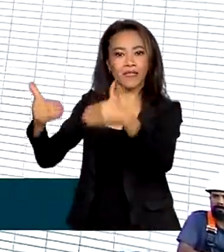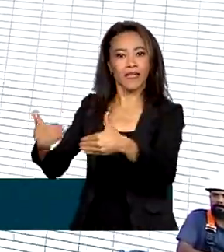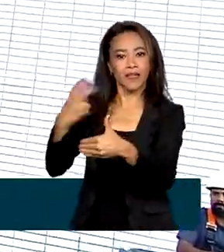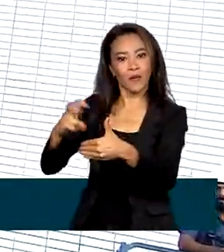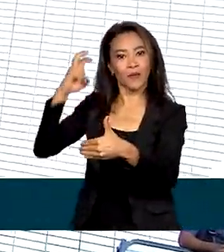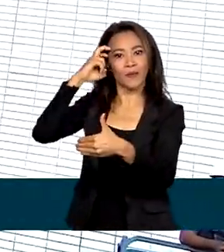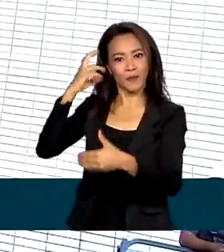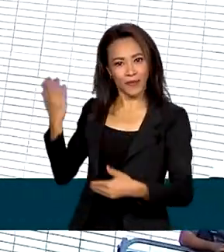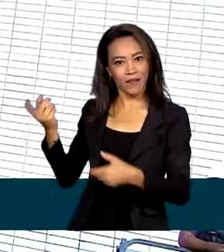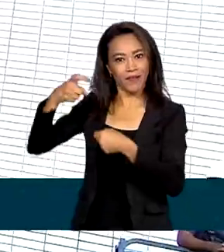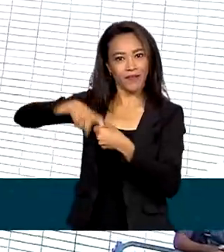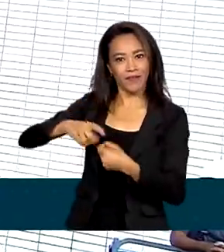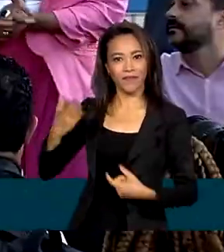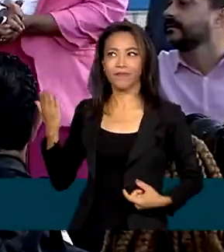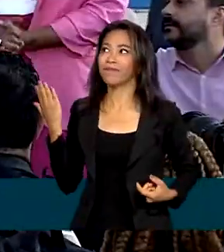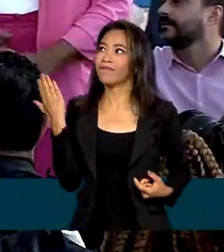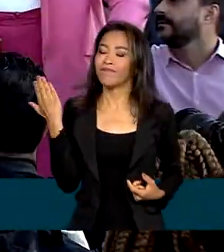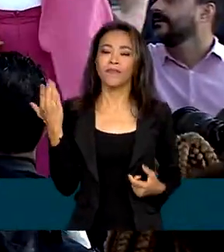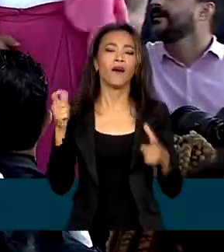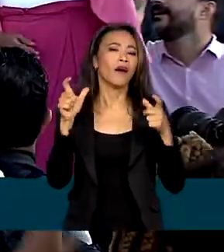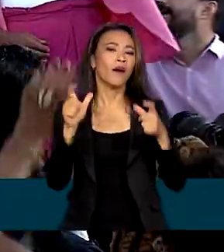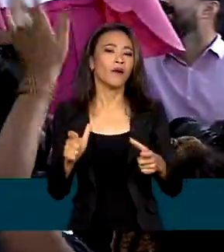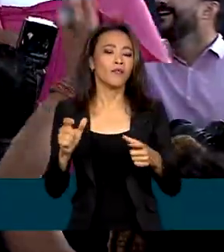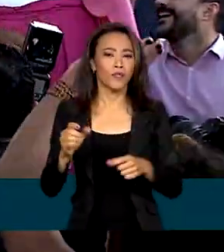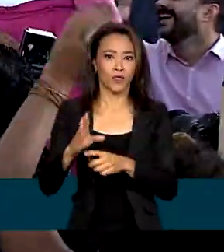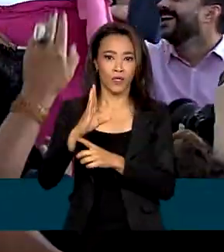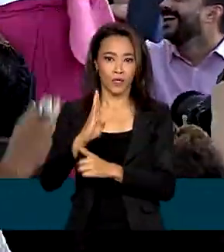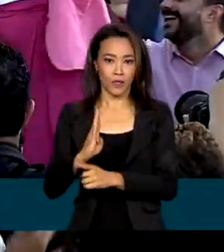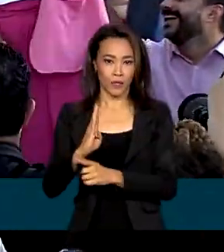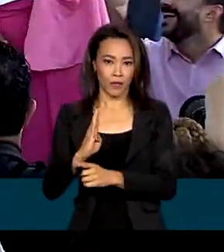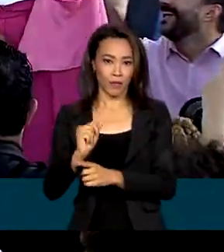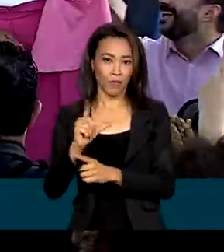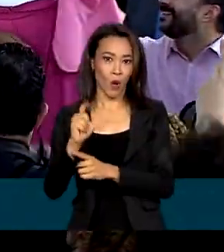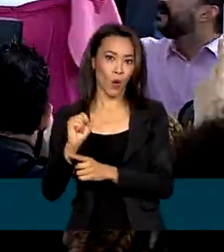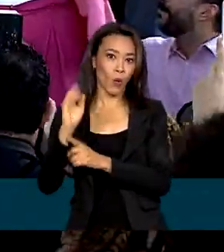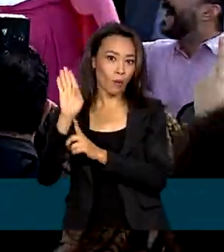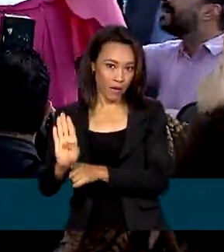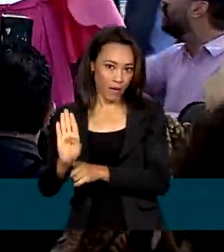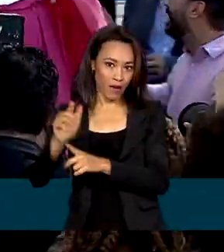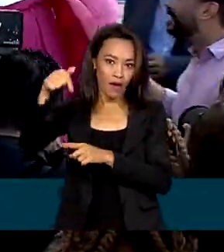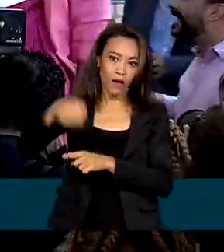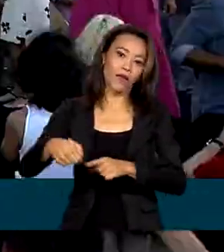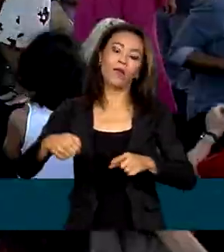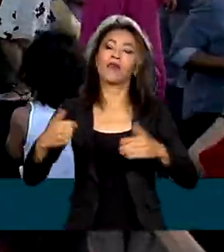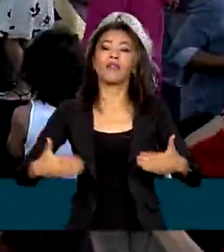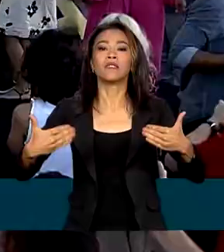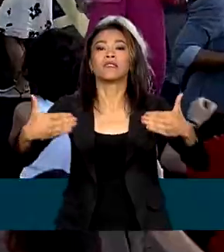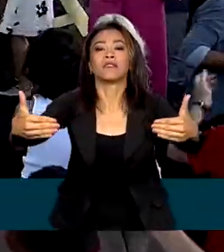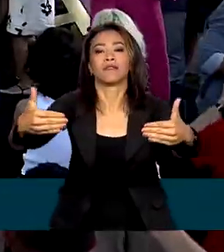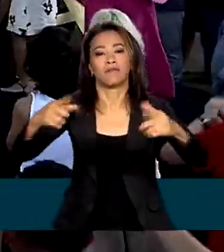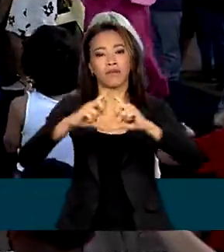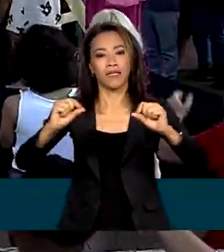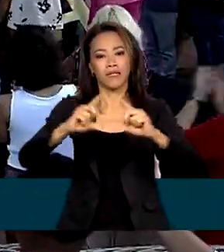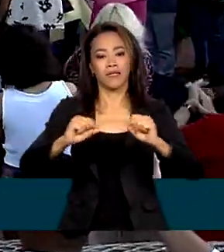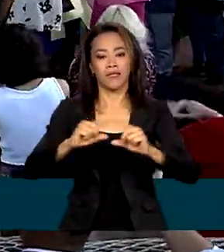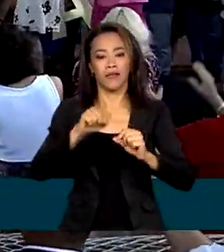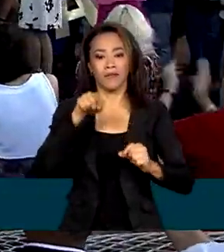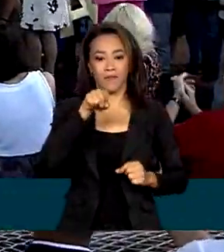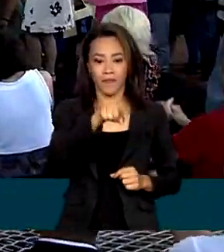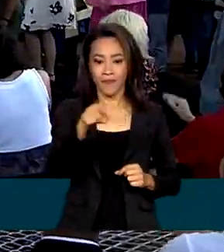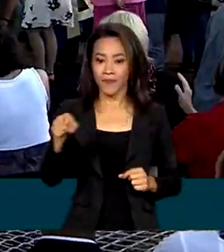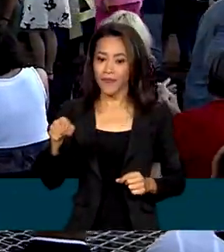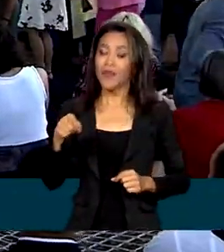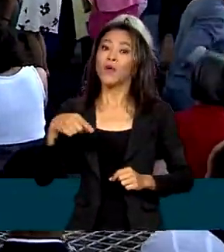na fachada do prédio, localizado no Bloco B, na Esplanada dos Ministérios em Brasília. No endereço, a